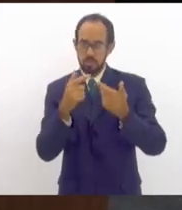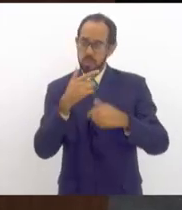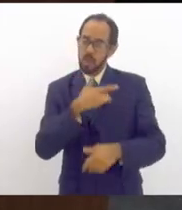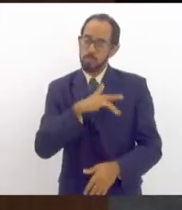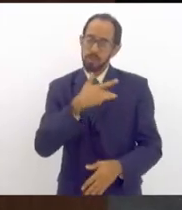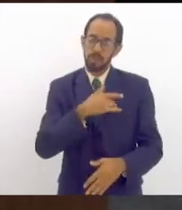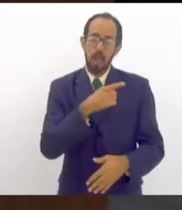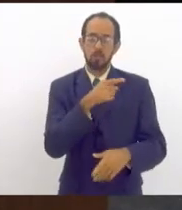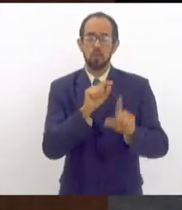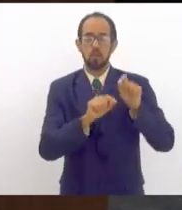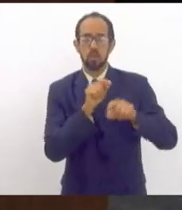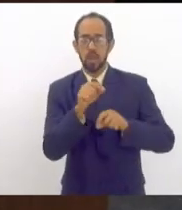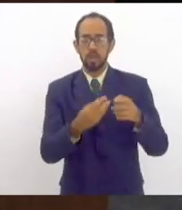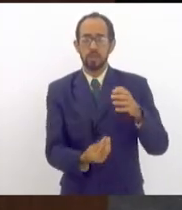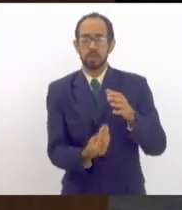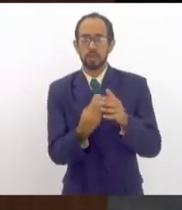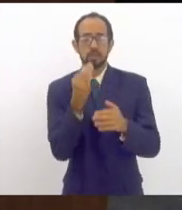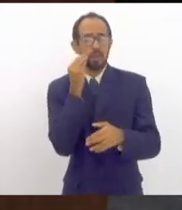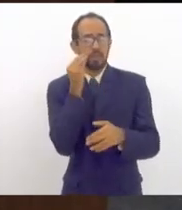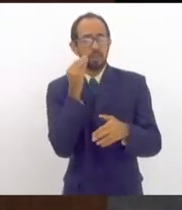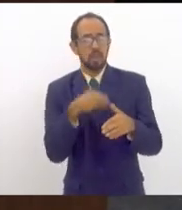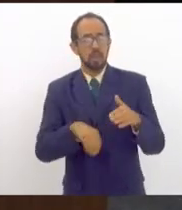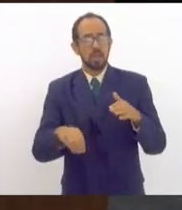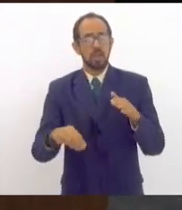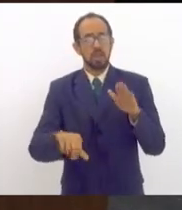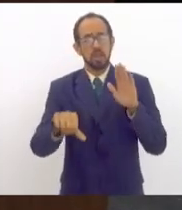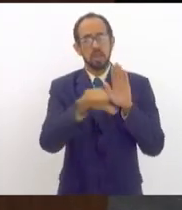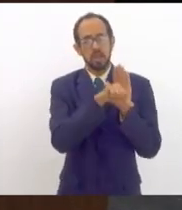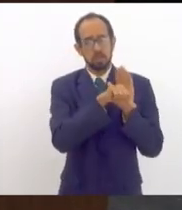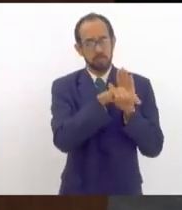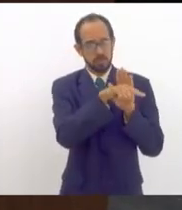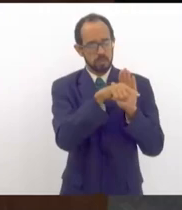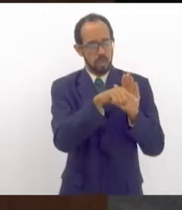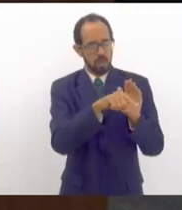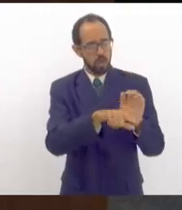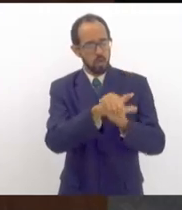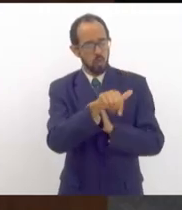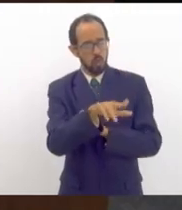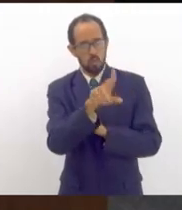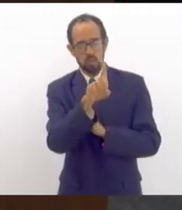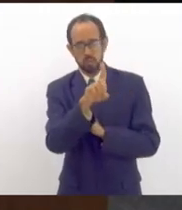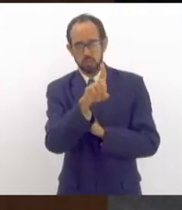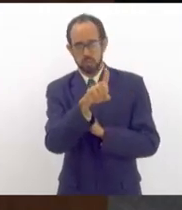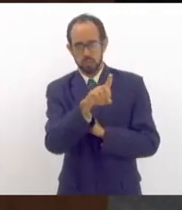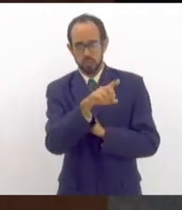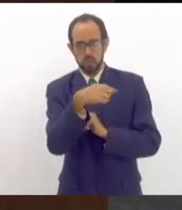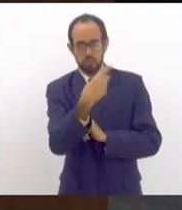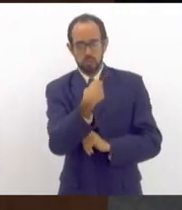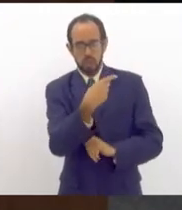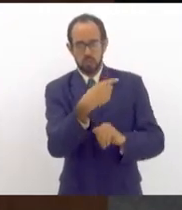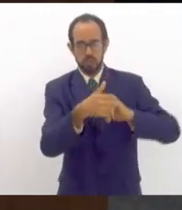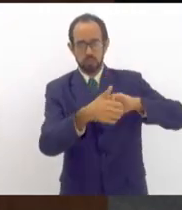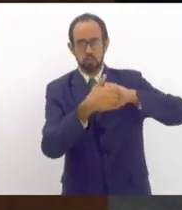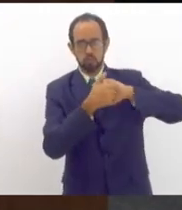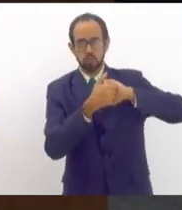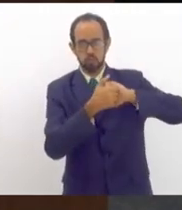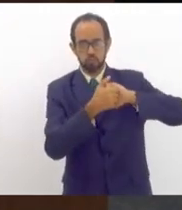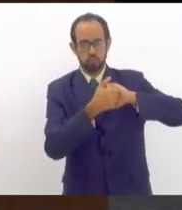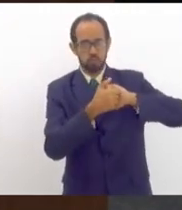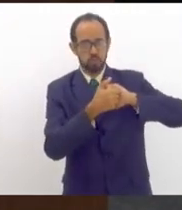que tentem criminalizar a Ludmila Ludmila tamo junto a Lud mandou avisar que racista